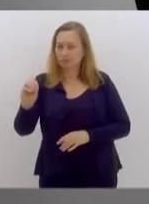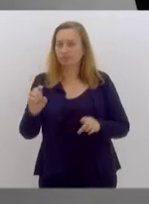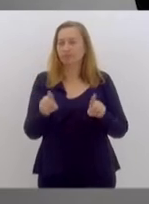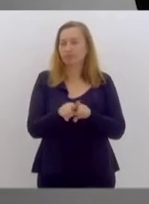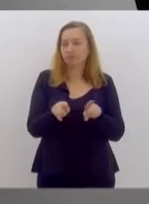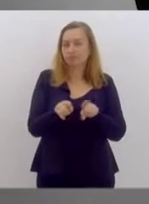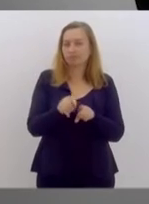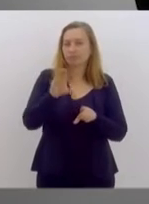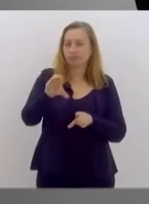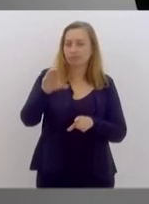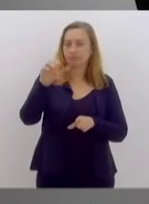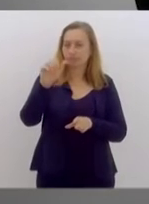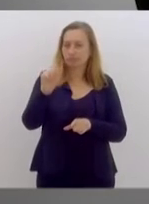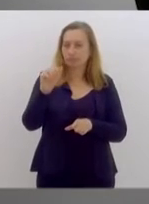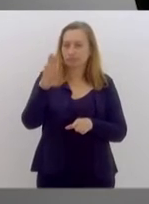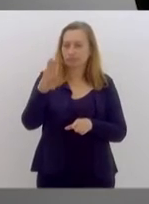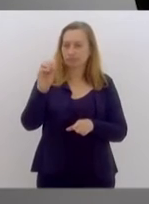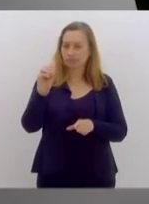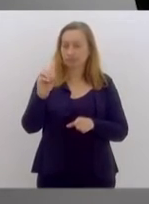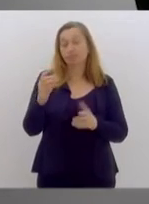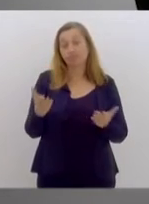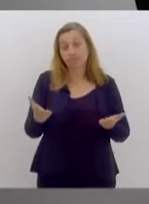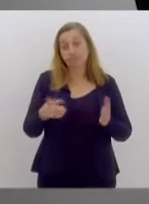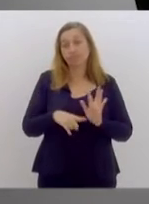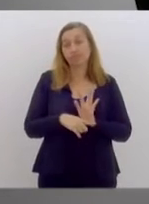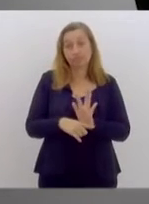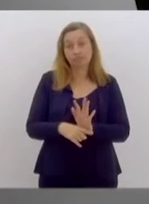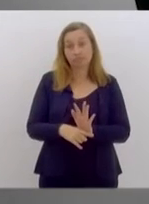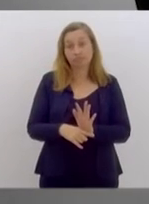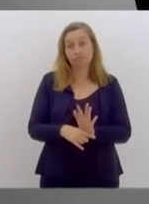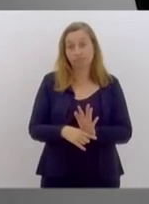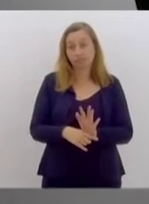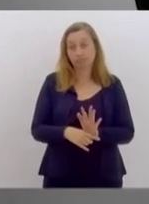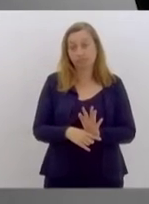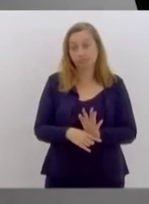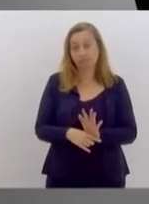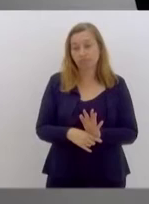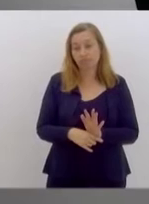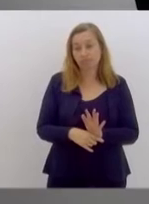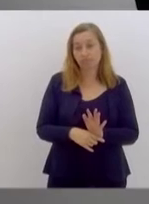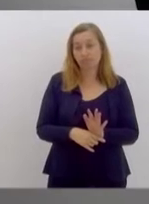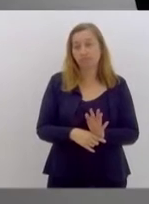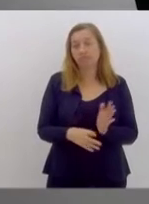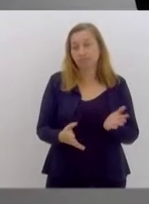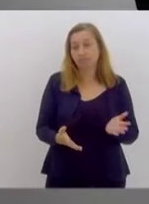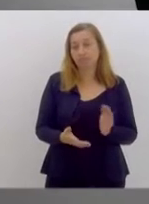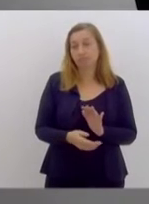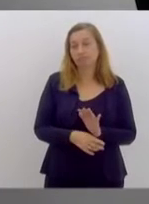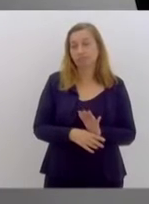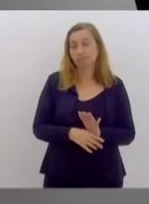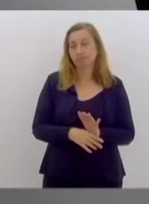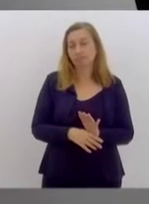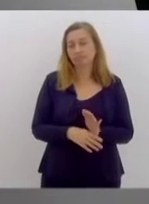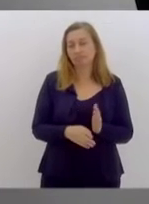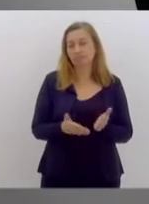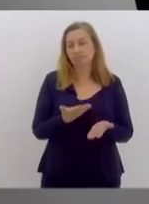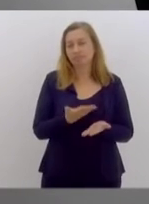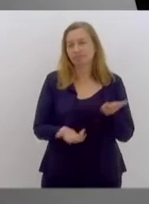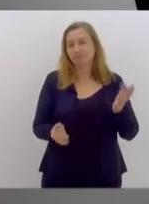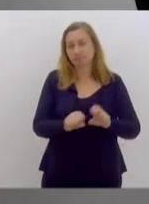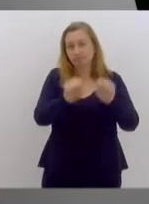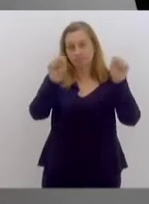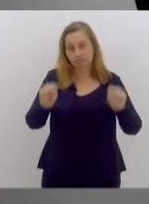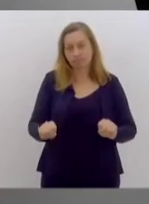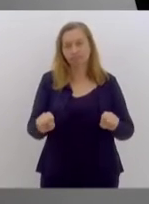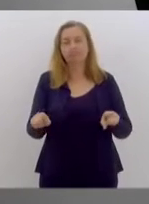que ajuda muito a desorganizar a operação do sistema e também